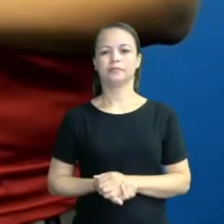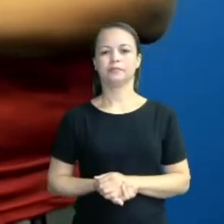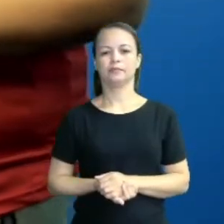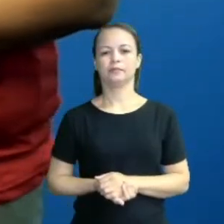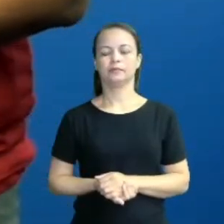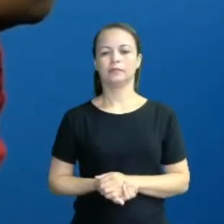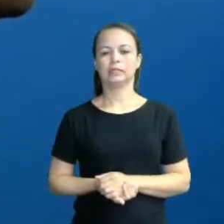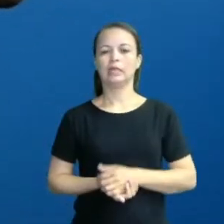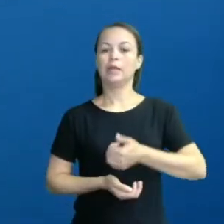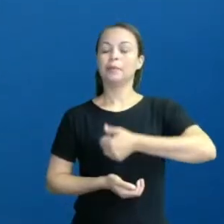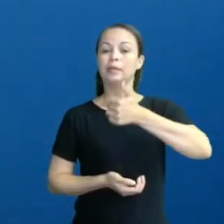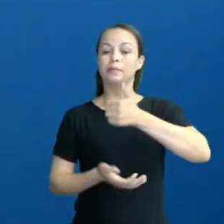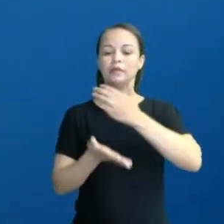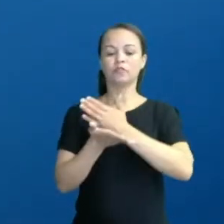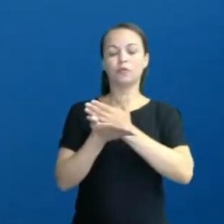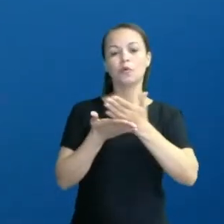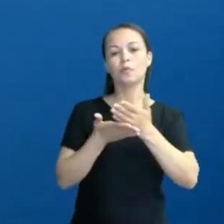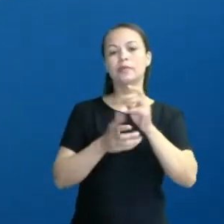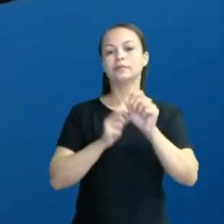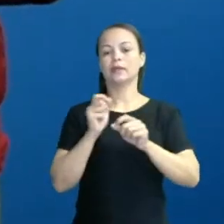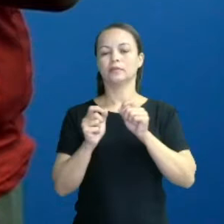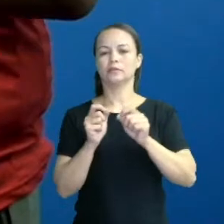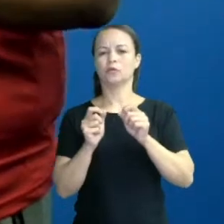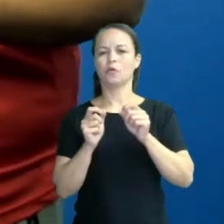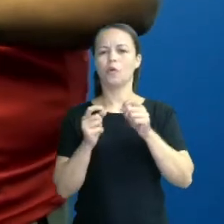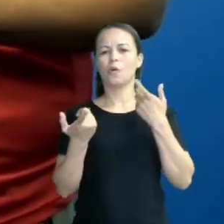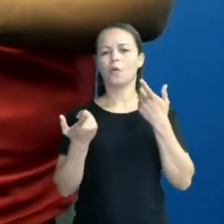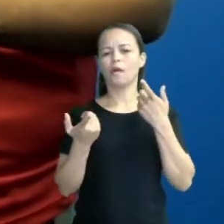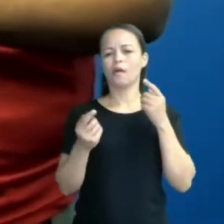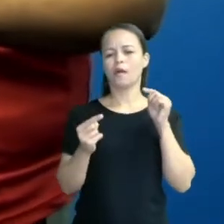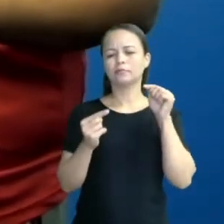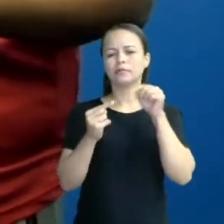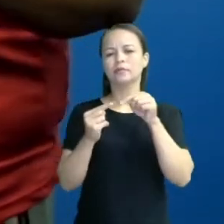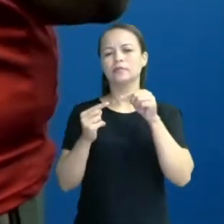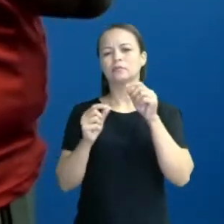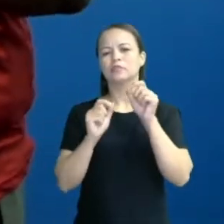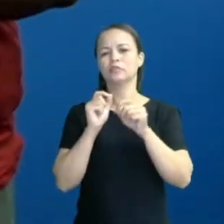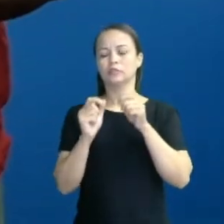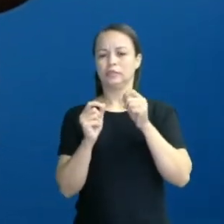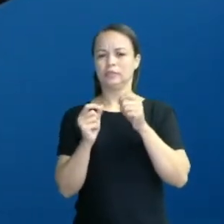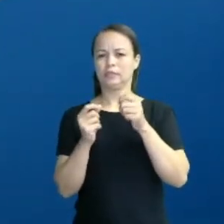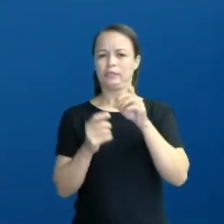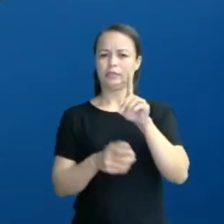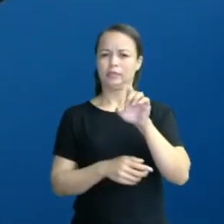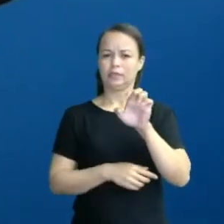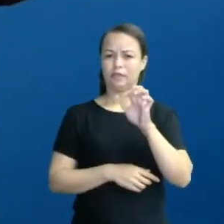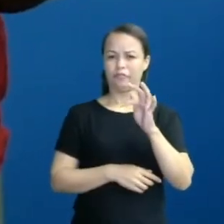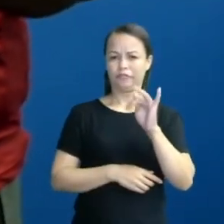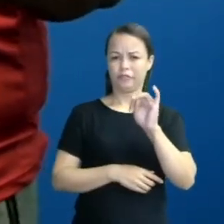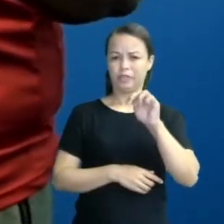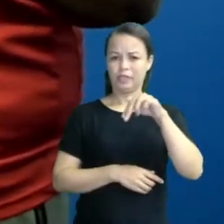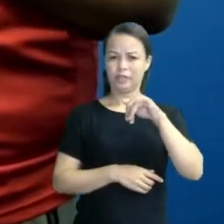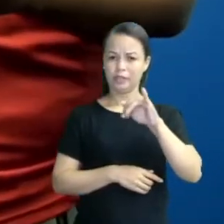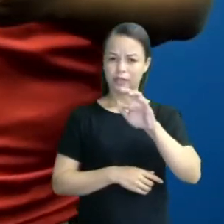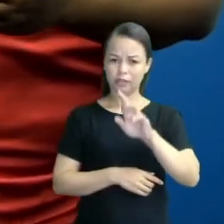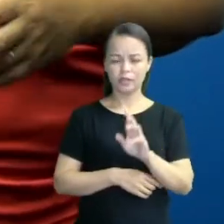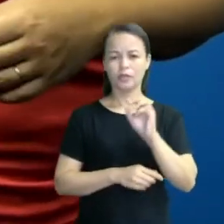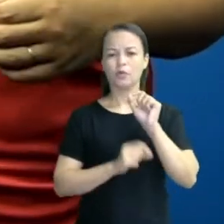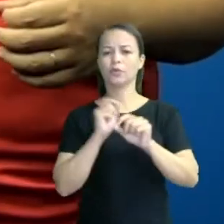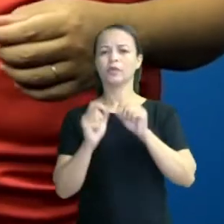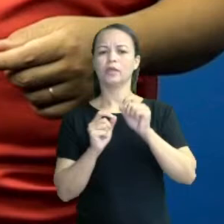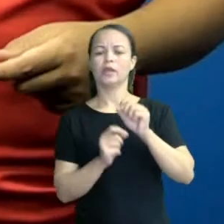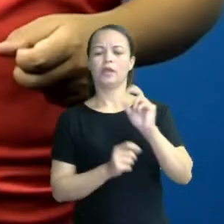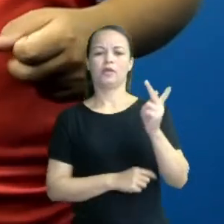Primeiramente, vamos começar com a definição. Sim, vamos definir o que é